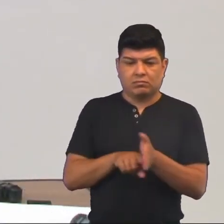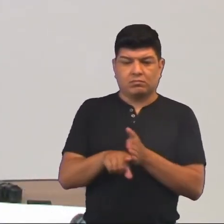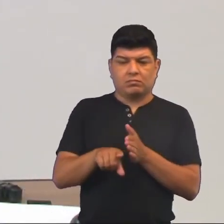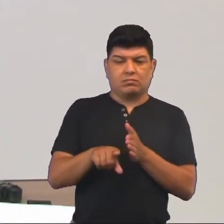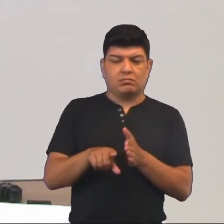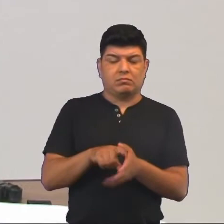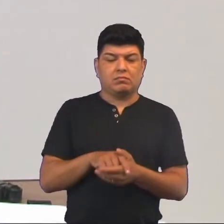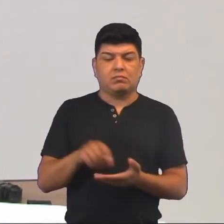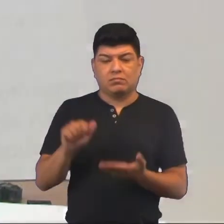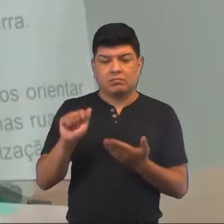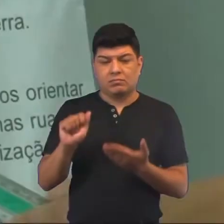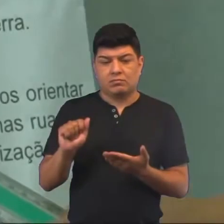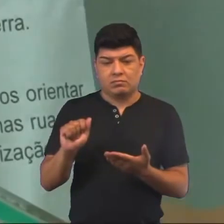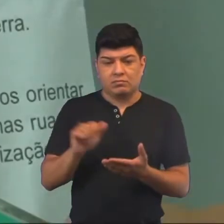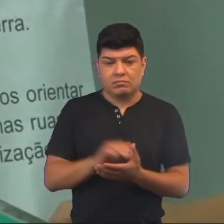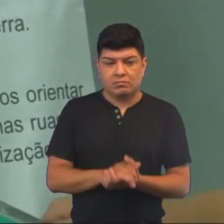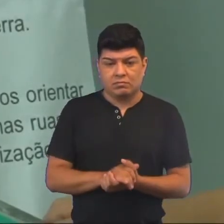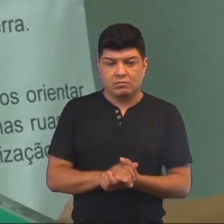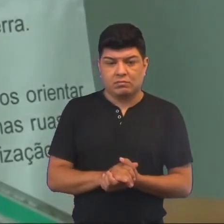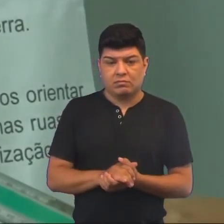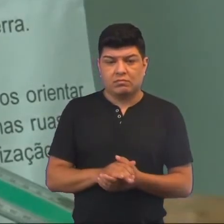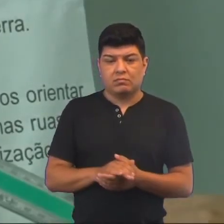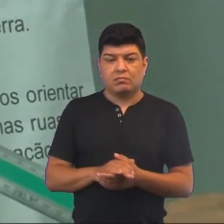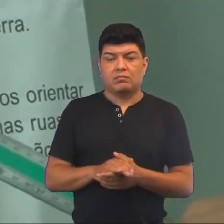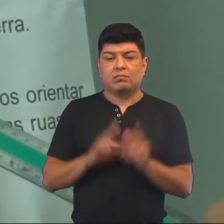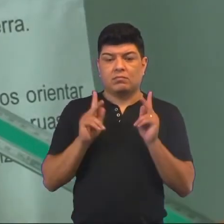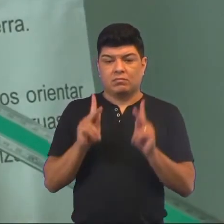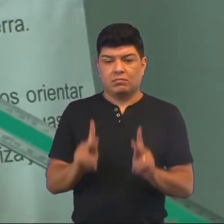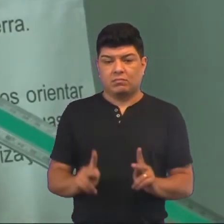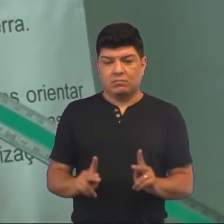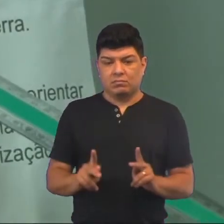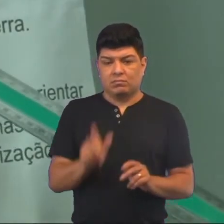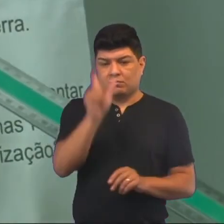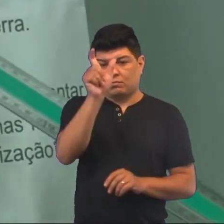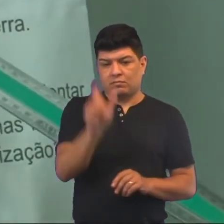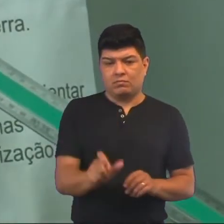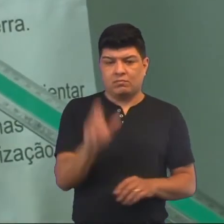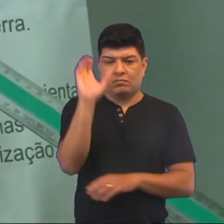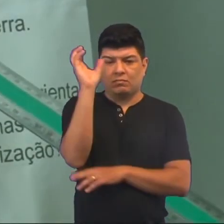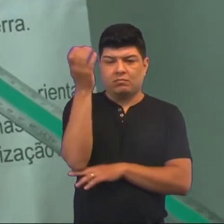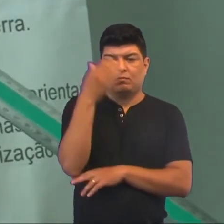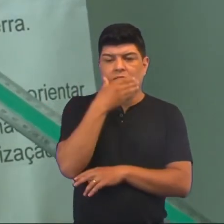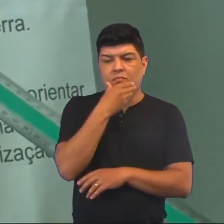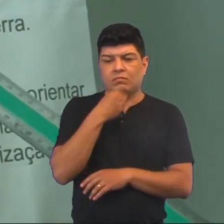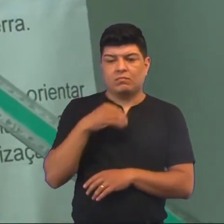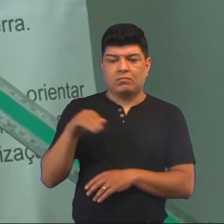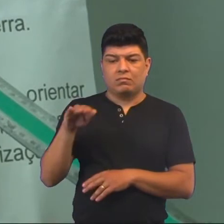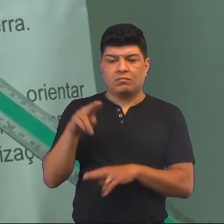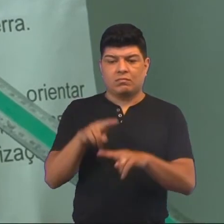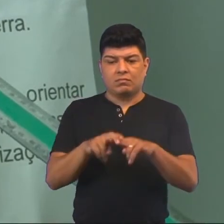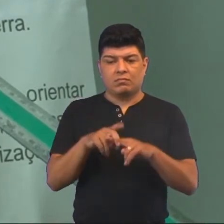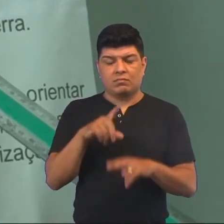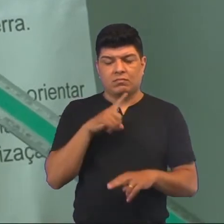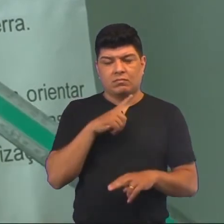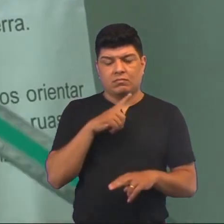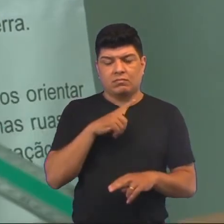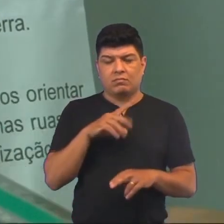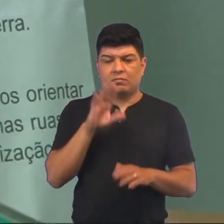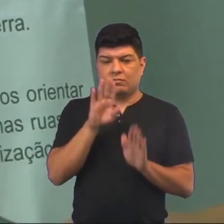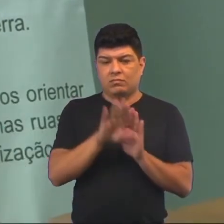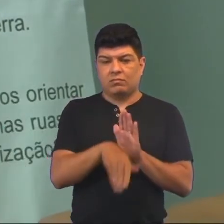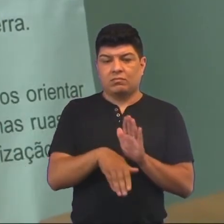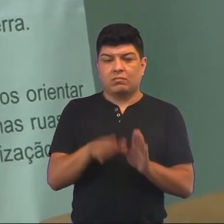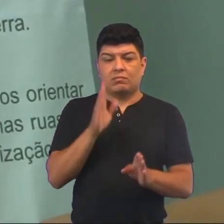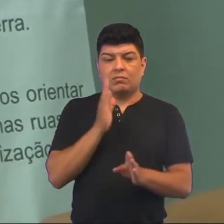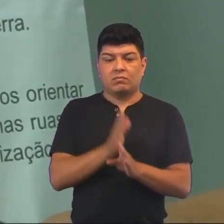perguntando. Questão A. Ela é determinada pela posição vertical da árvore do menino, por isso que tem essa projeção de sombra.